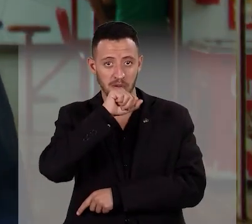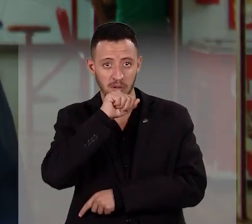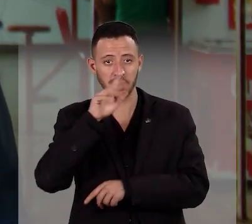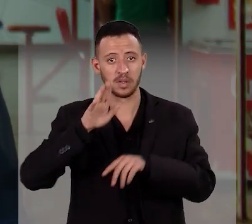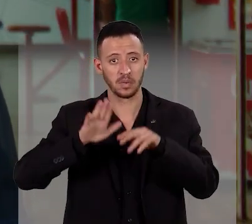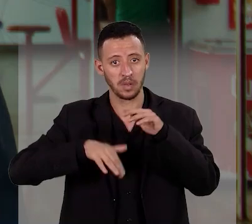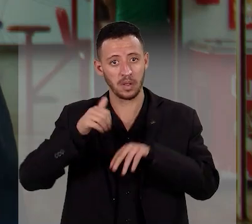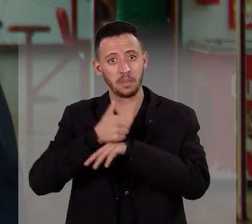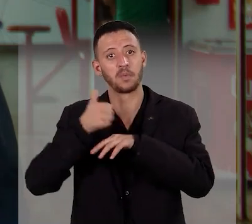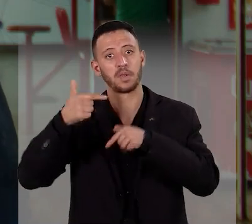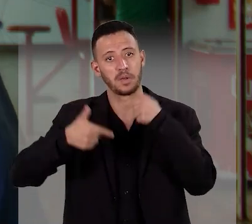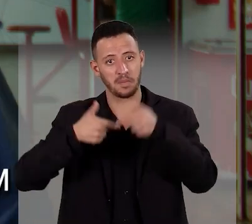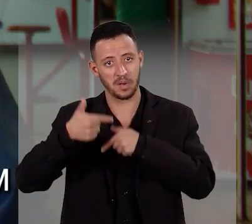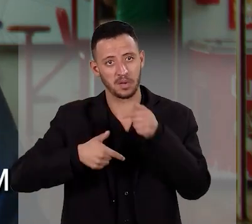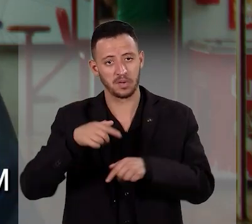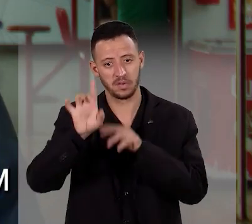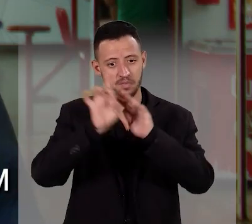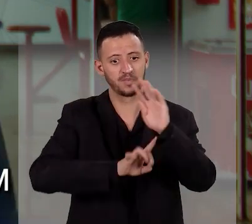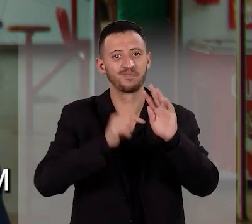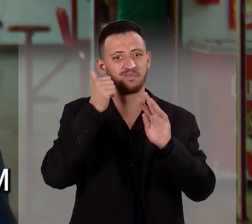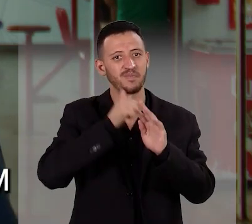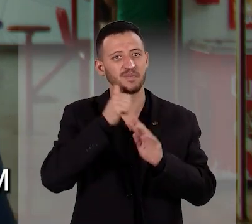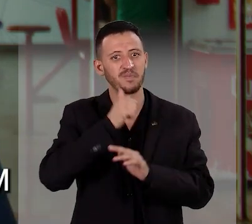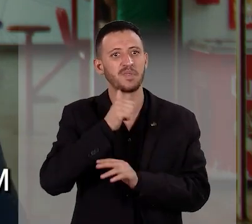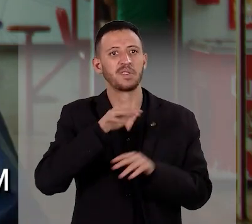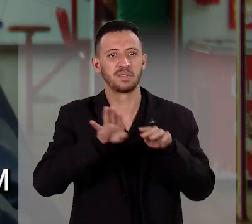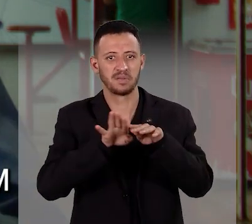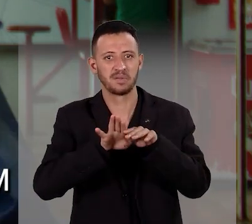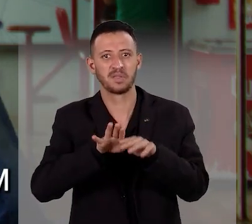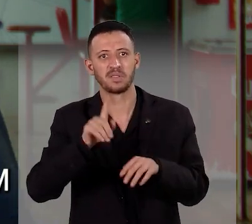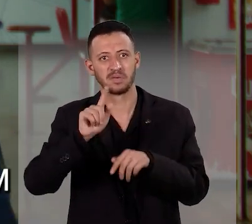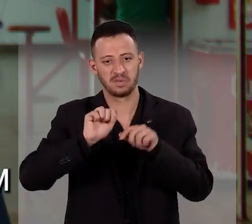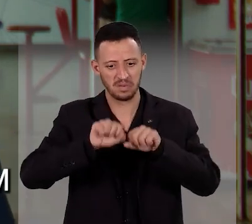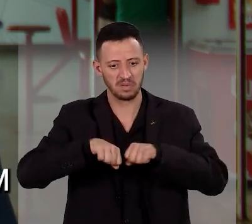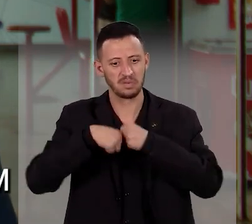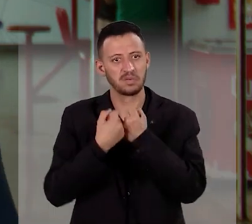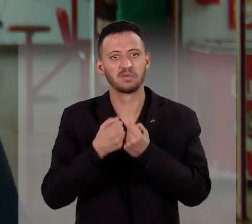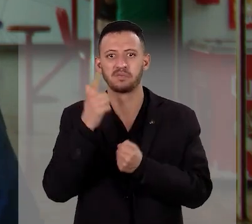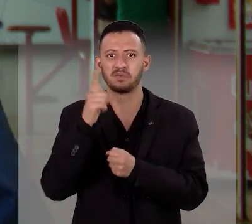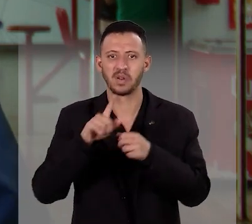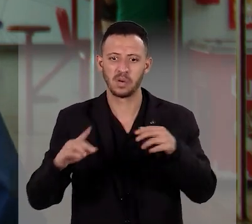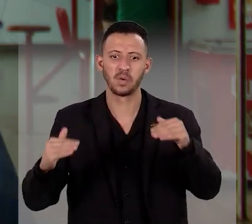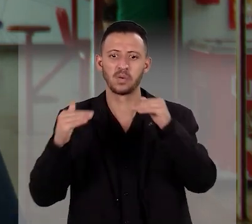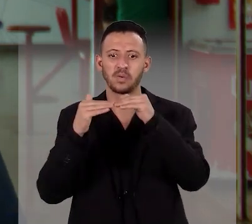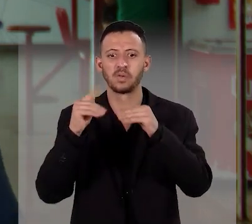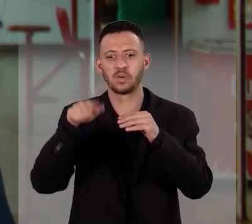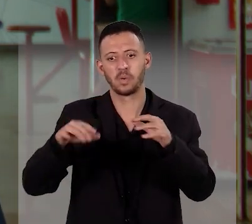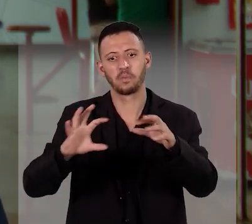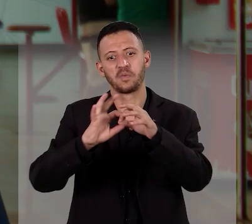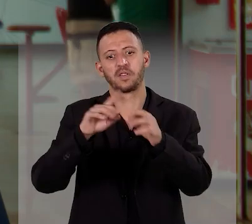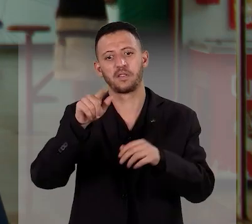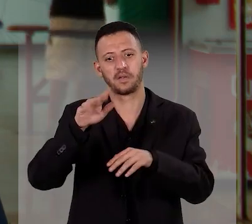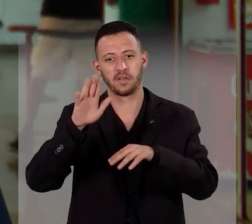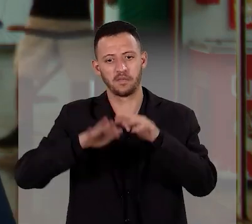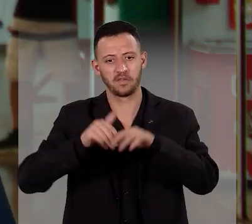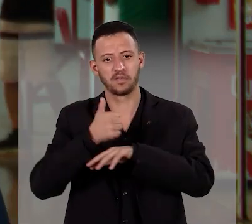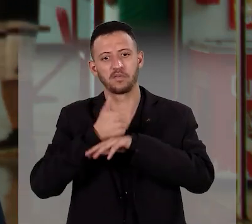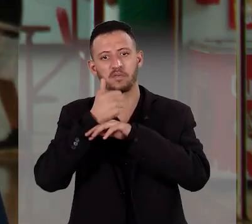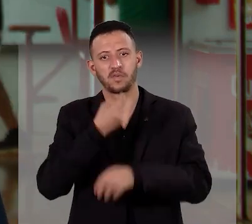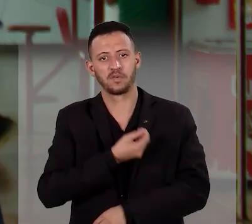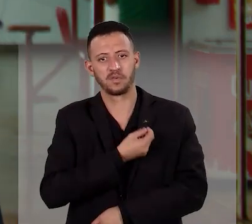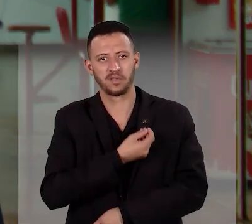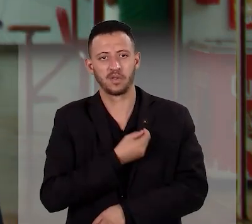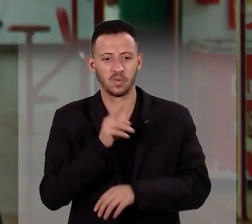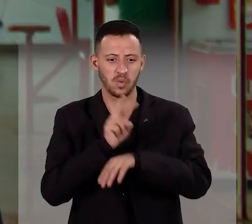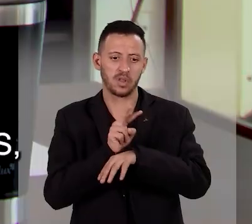mães e também do trabalhador. Conheça o direito das mães que muitas vezes se desdobram para conciliar a vida profissional e o